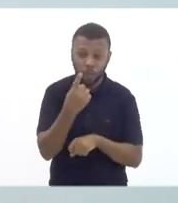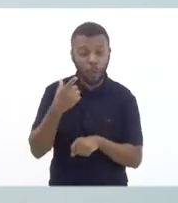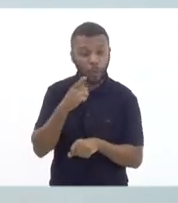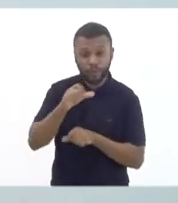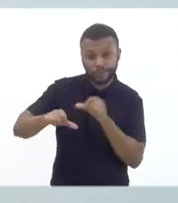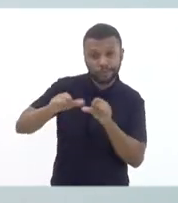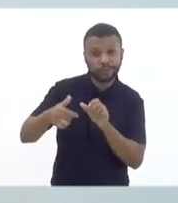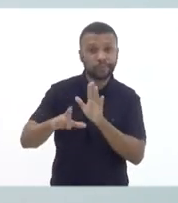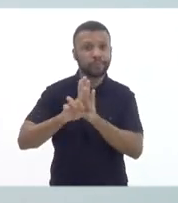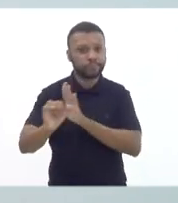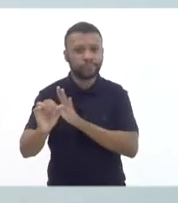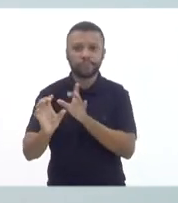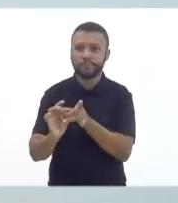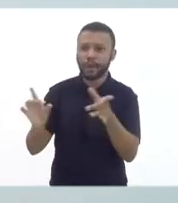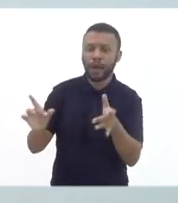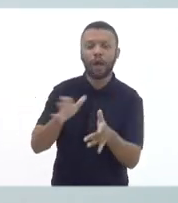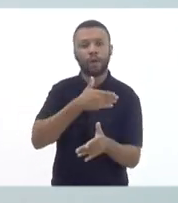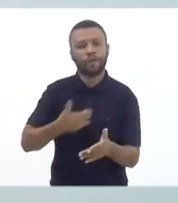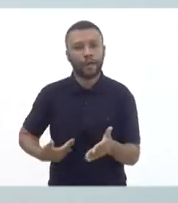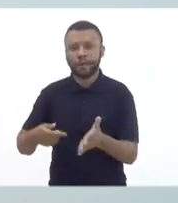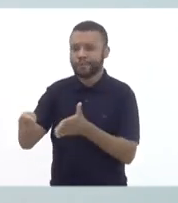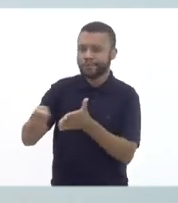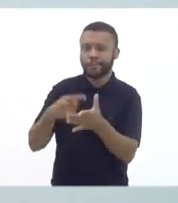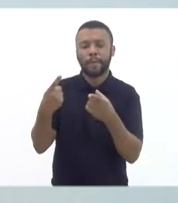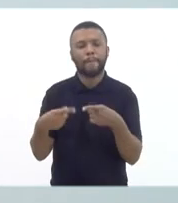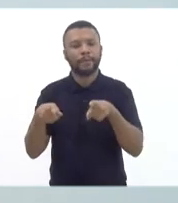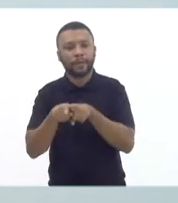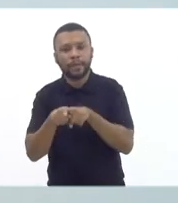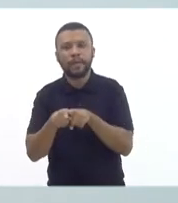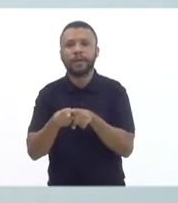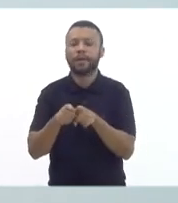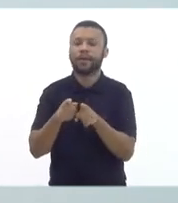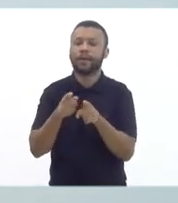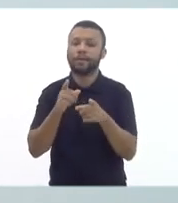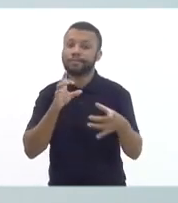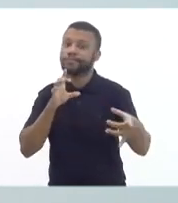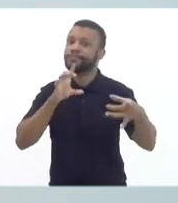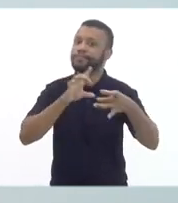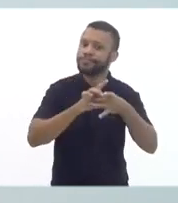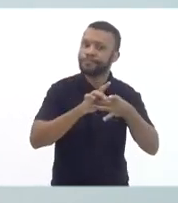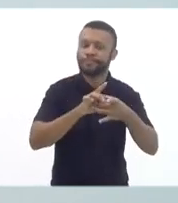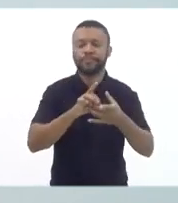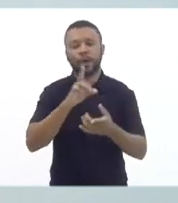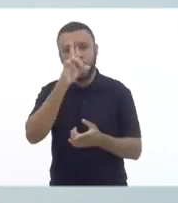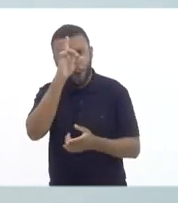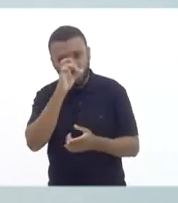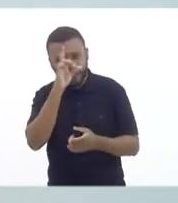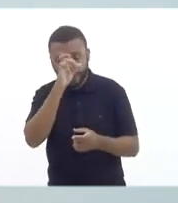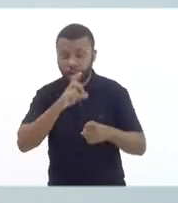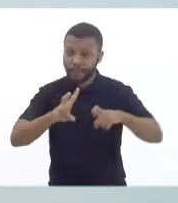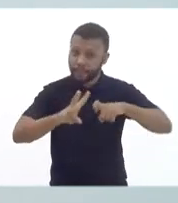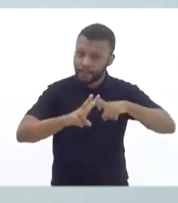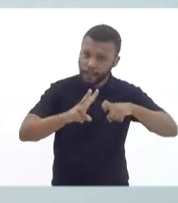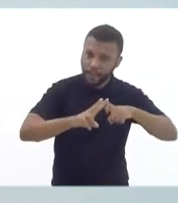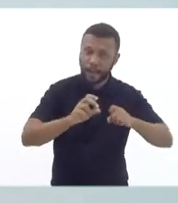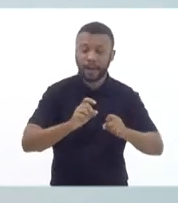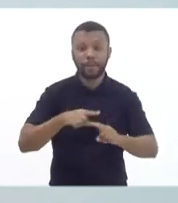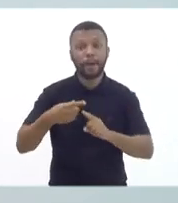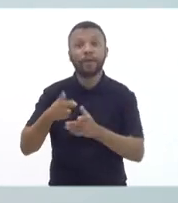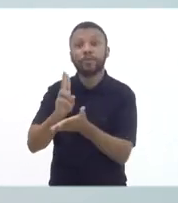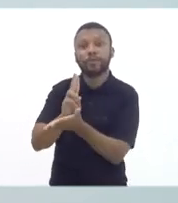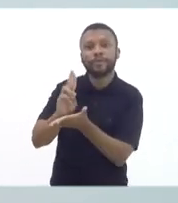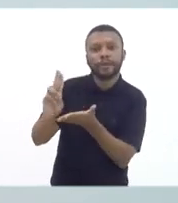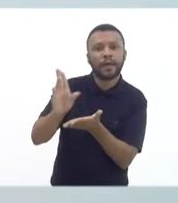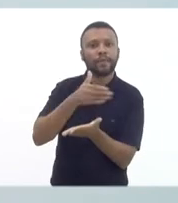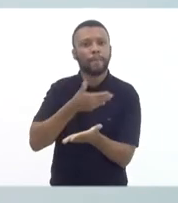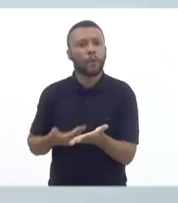parcerias e convênios e termos de cooperação técnica com clínicas veterinárias, hospitais veterinários, universidades públicas e privadas